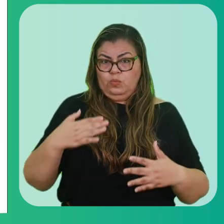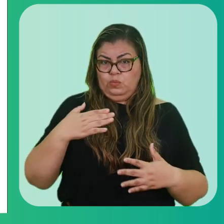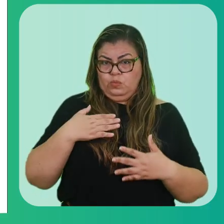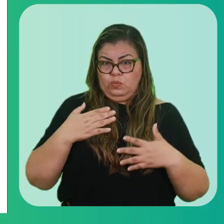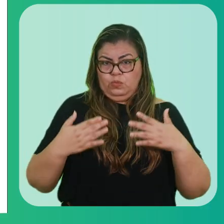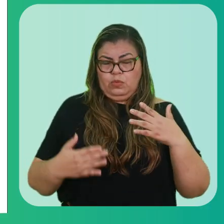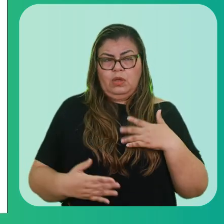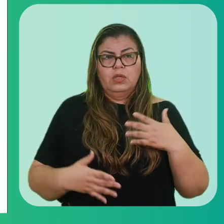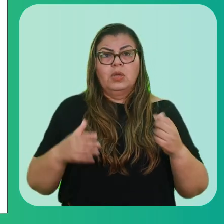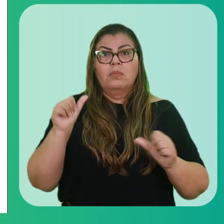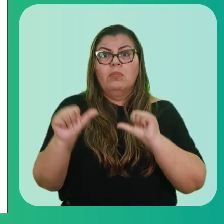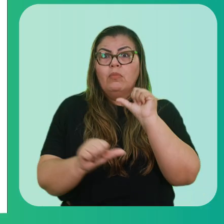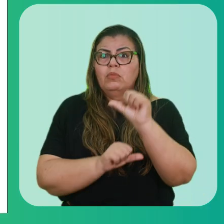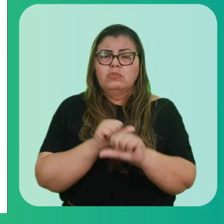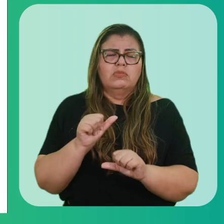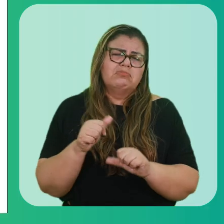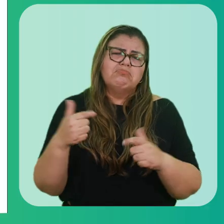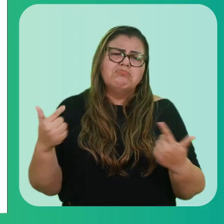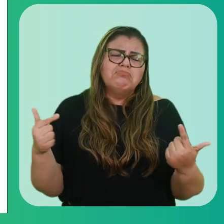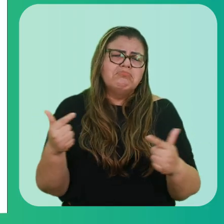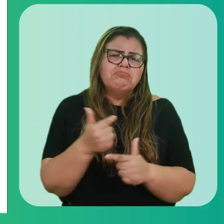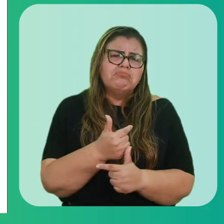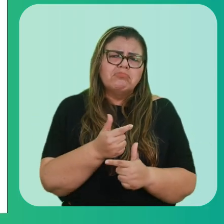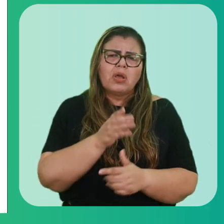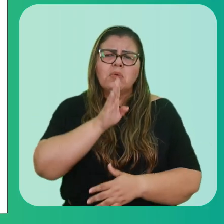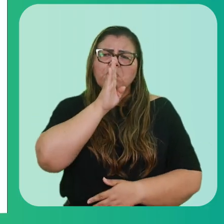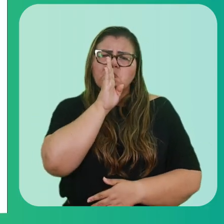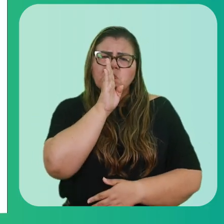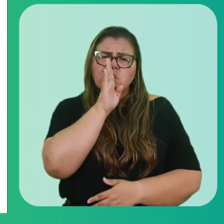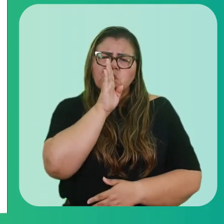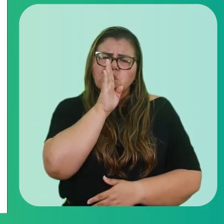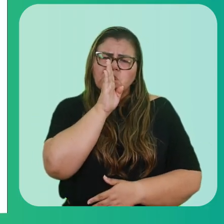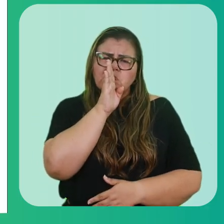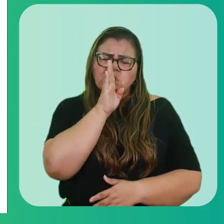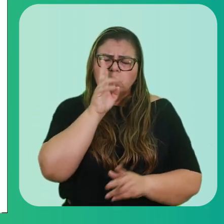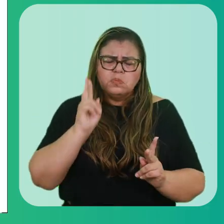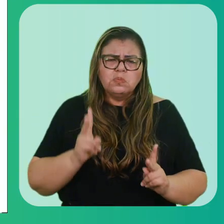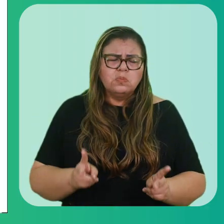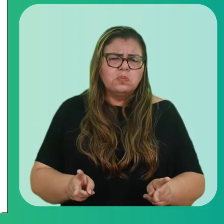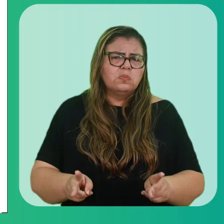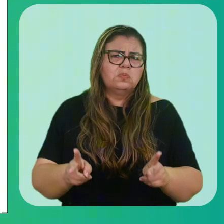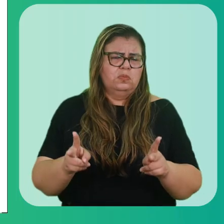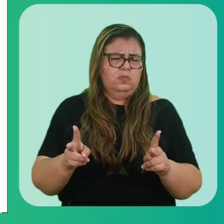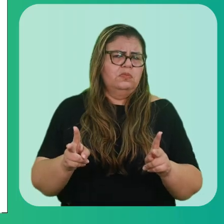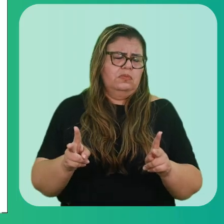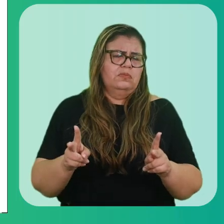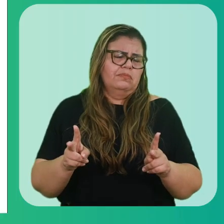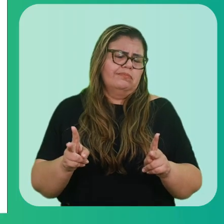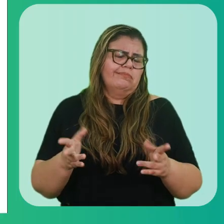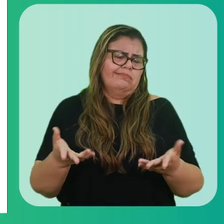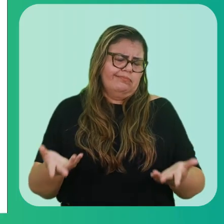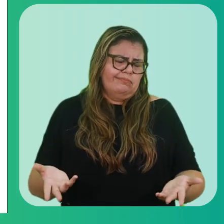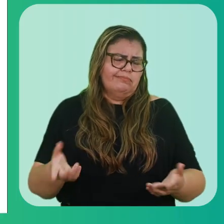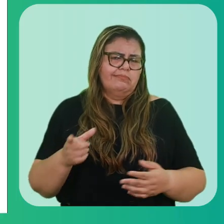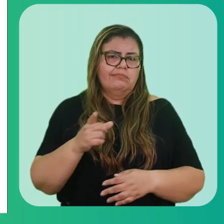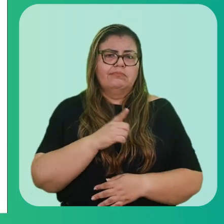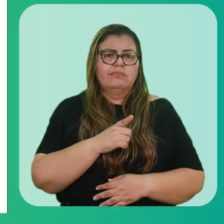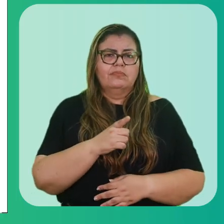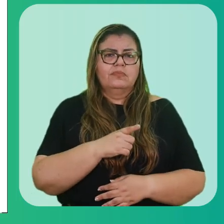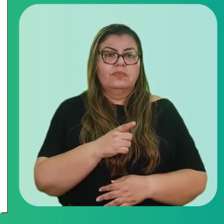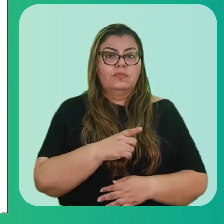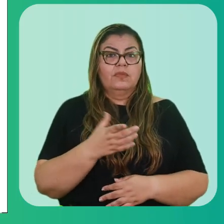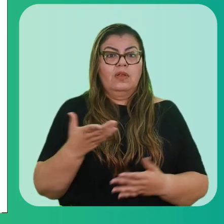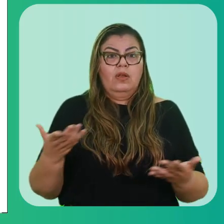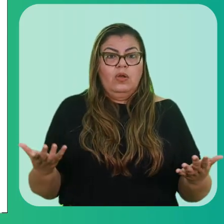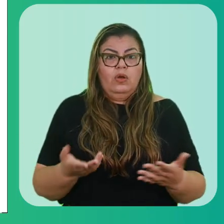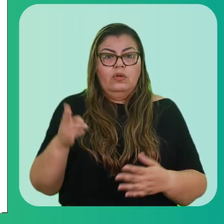essa temperatura não deve ter alterações sensíveis, né? Ela se estabelece ali num valor constante que a gente pode